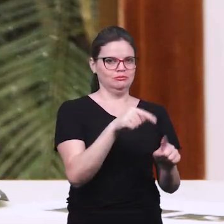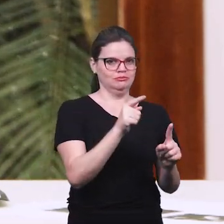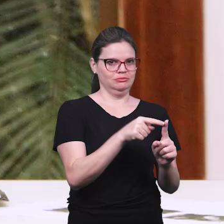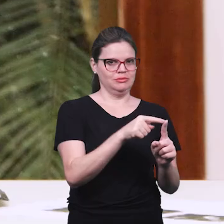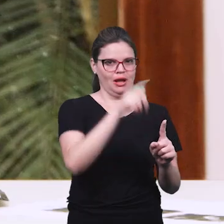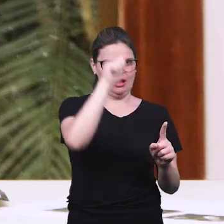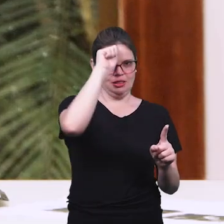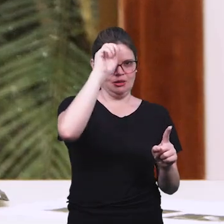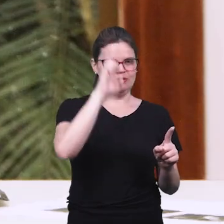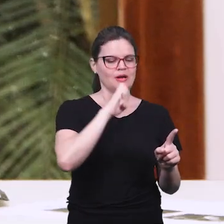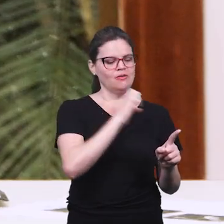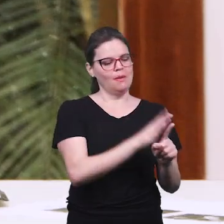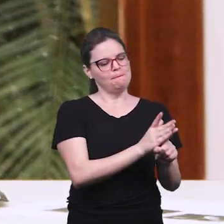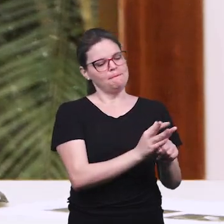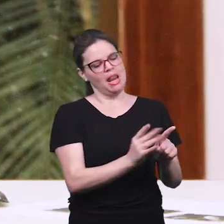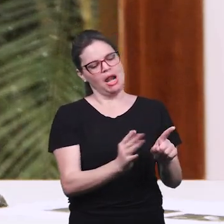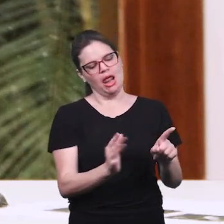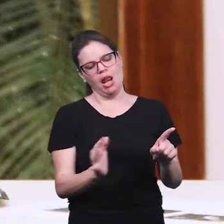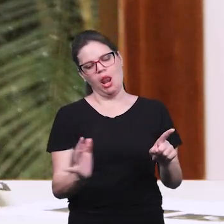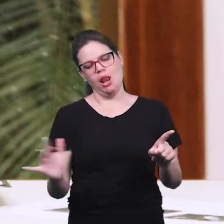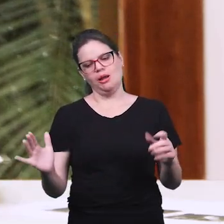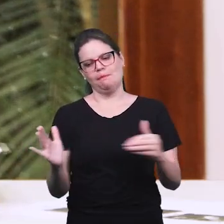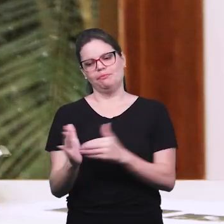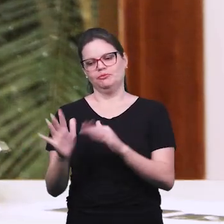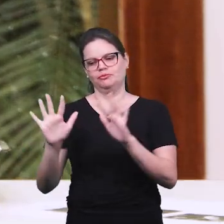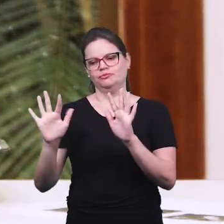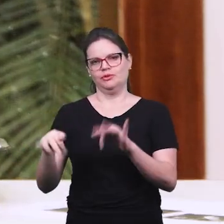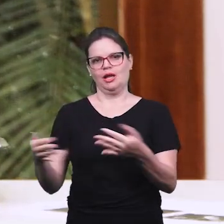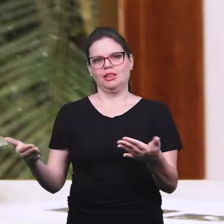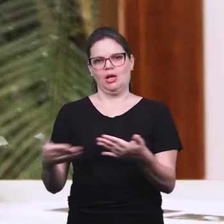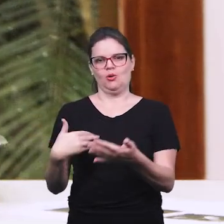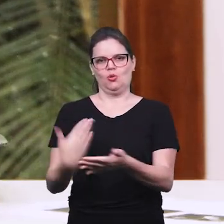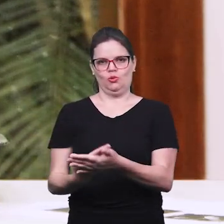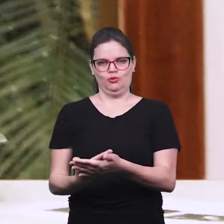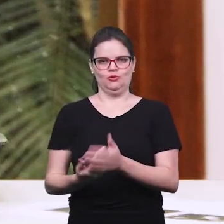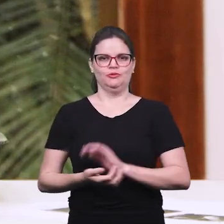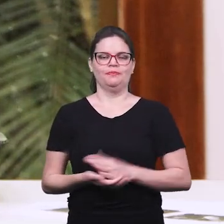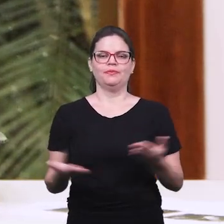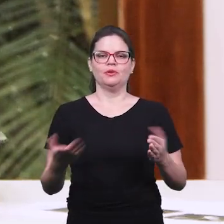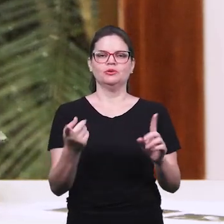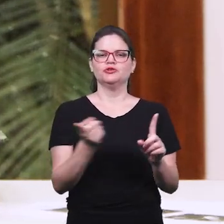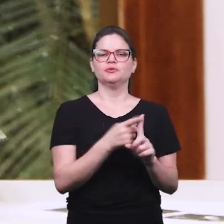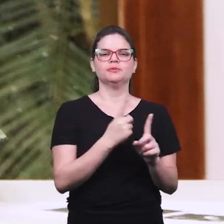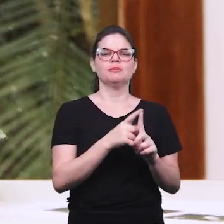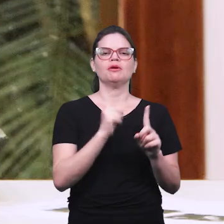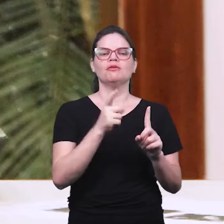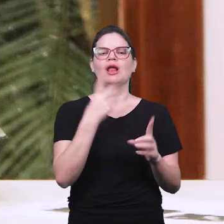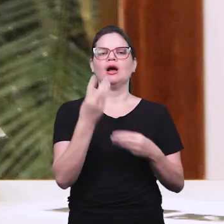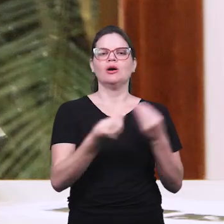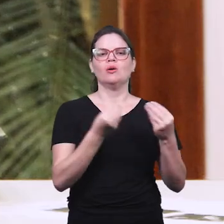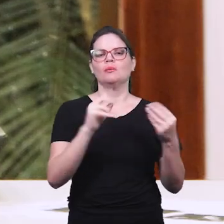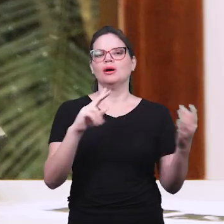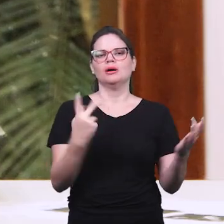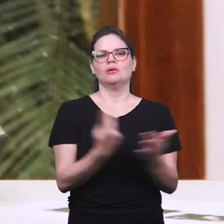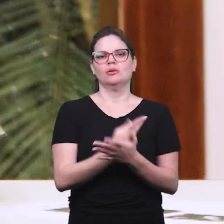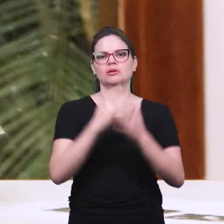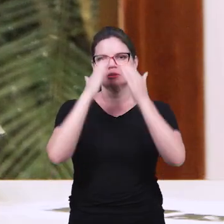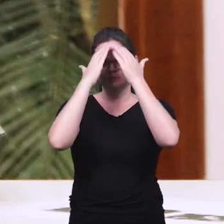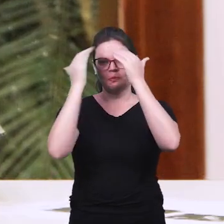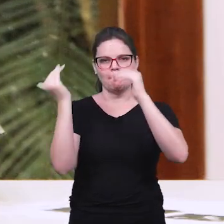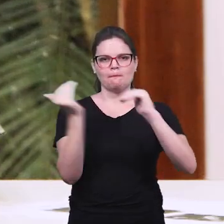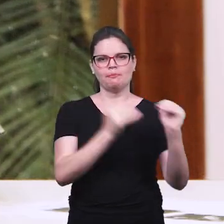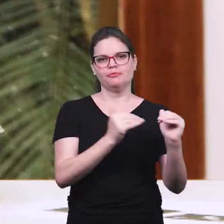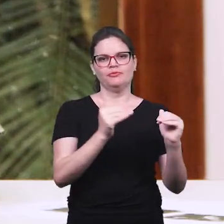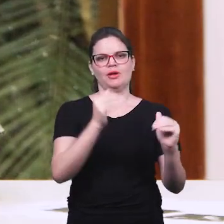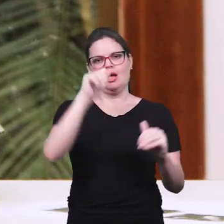a esta primeira edição falando da queda do homem.